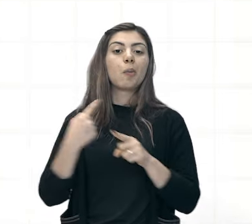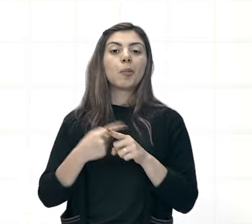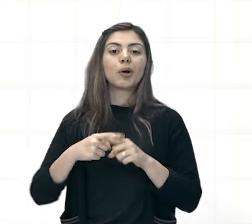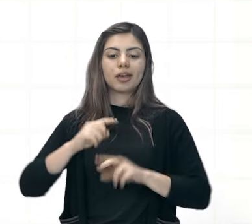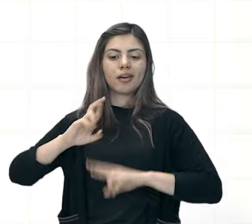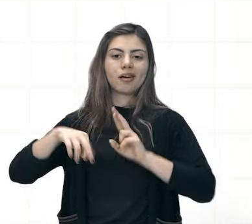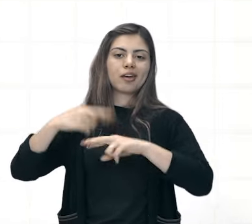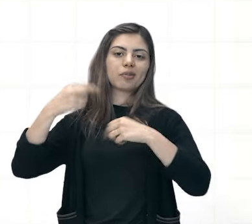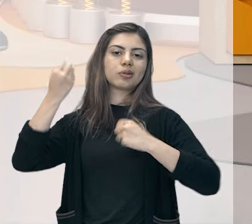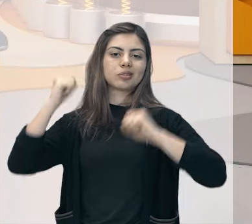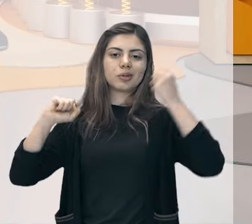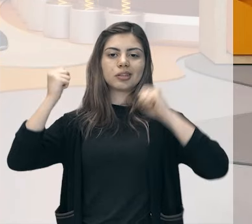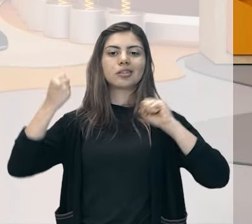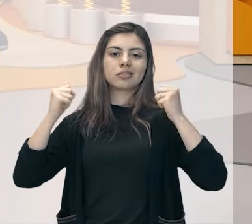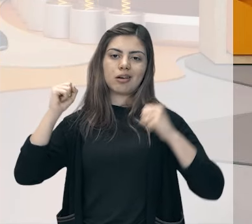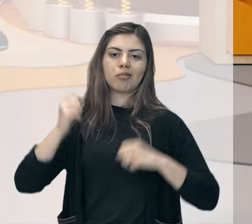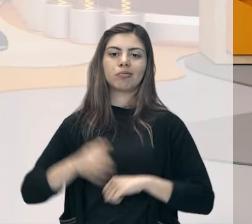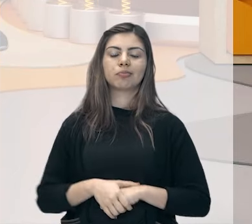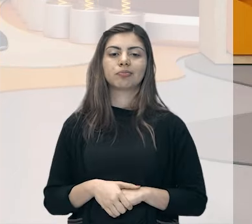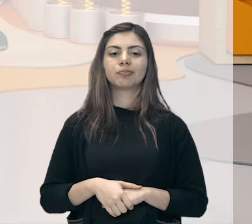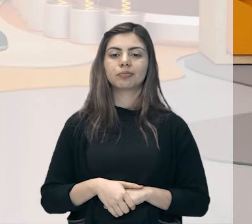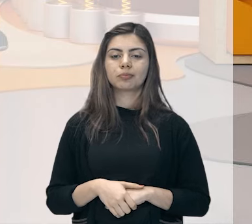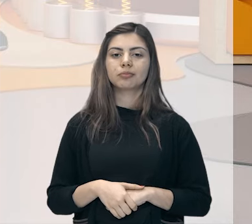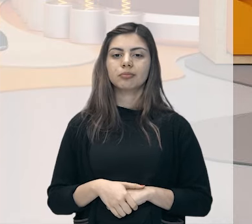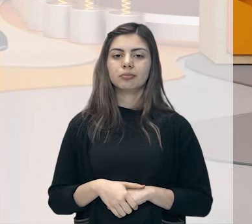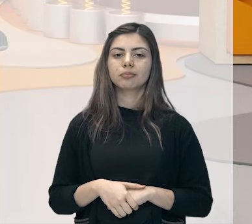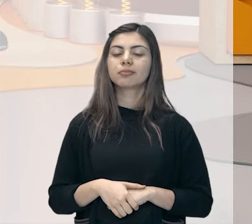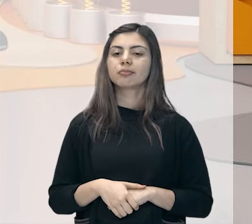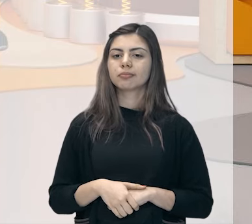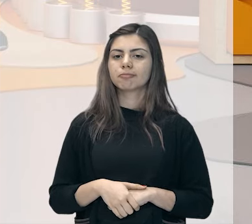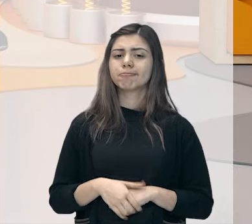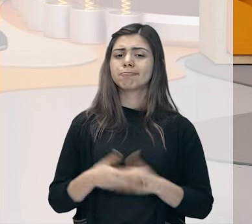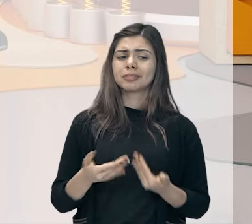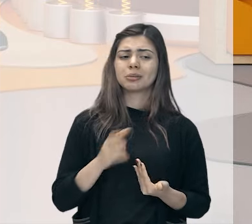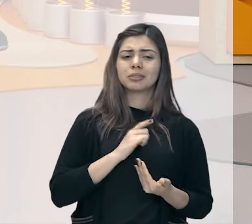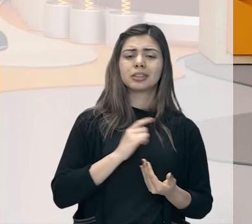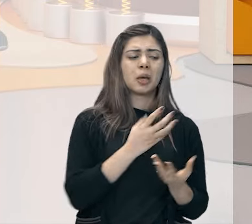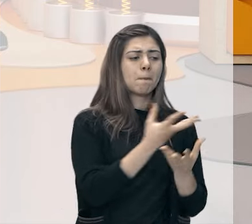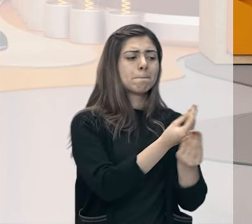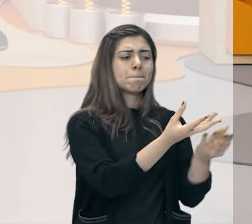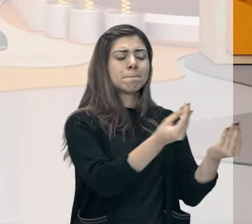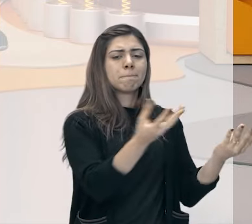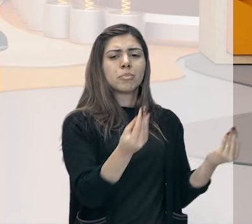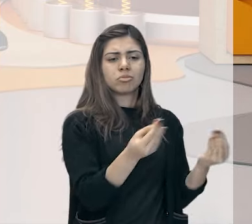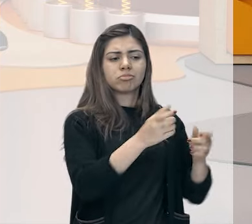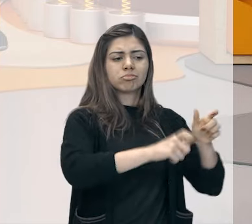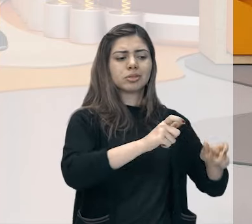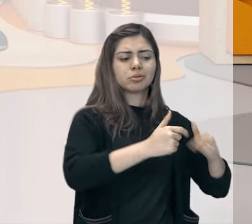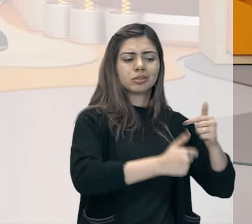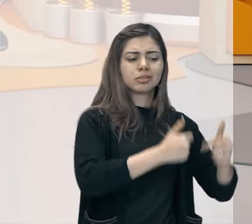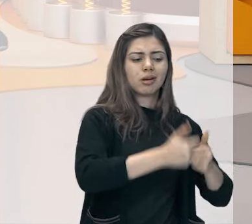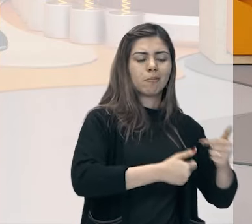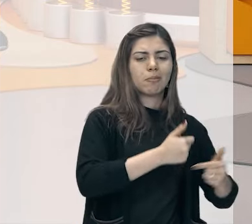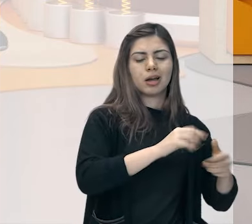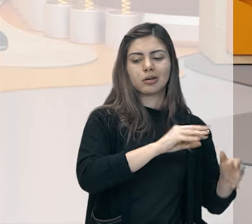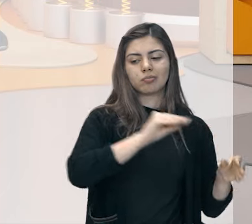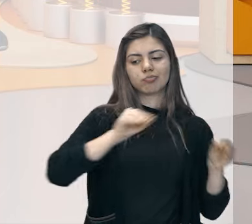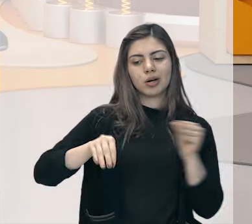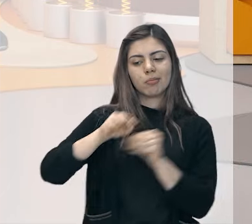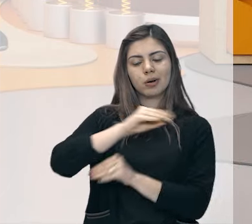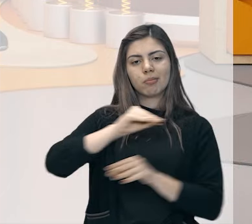Revolução Industrial. Porque a gente vai ver um grande número de trabalhadores que estão saindo do campo em busca